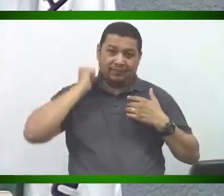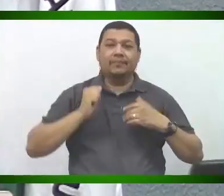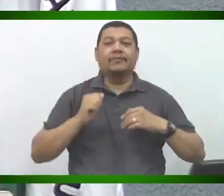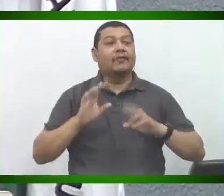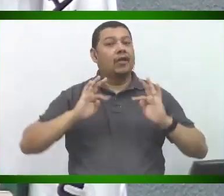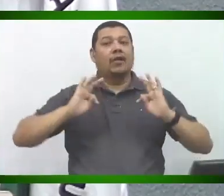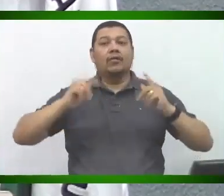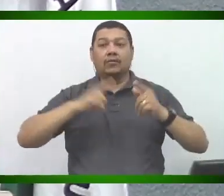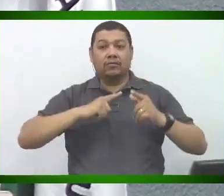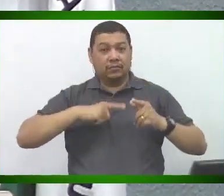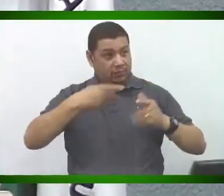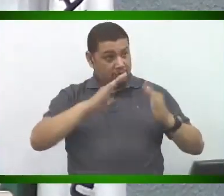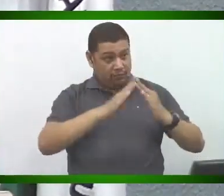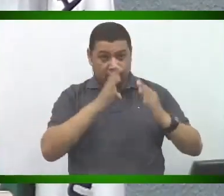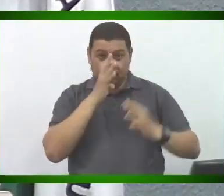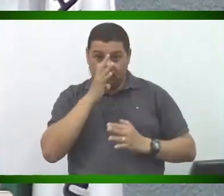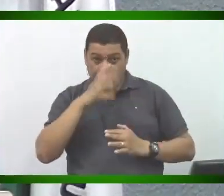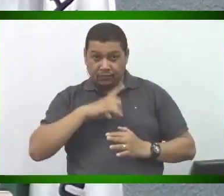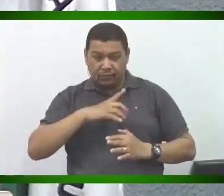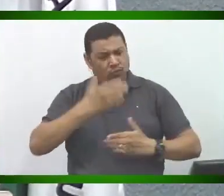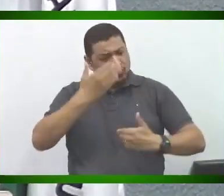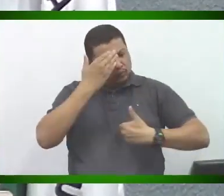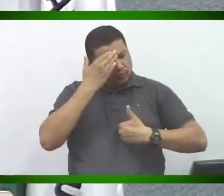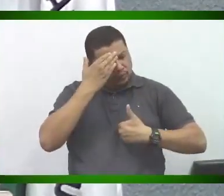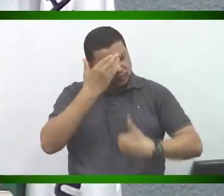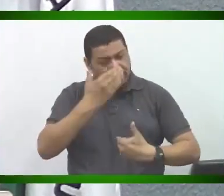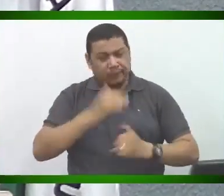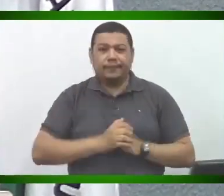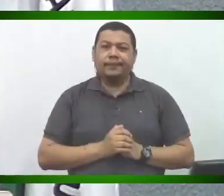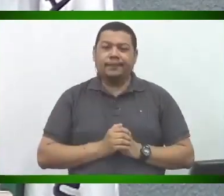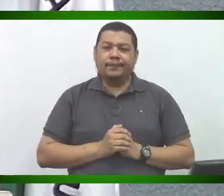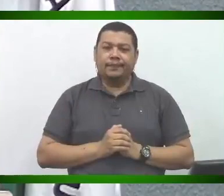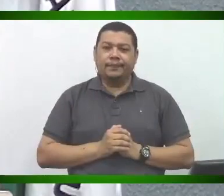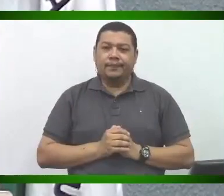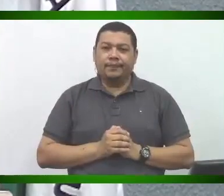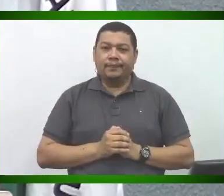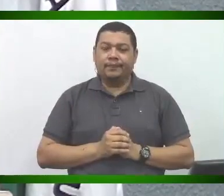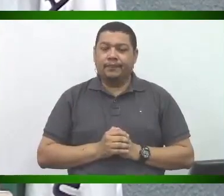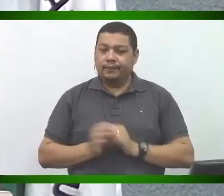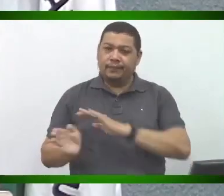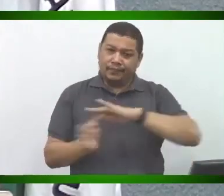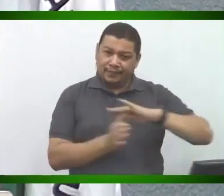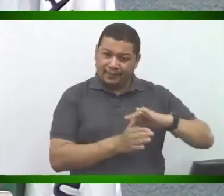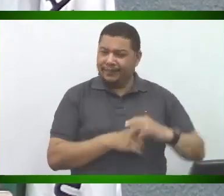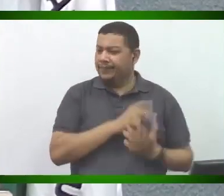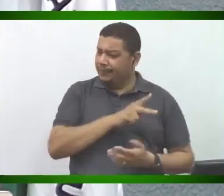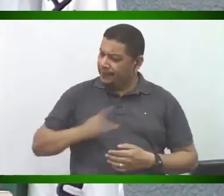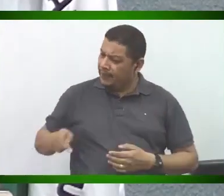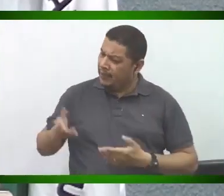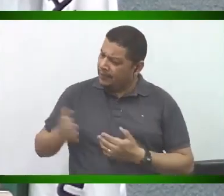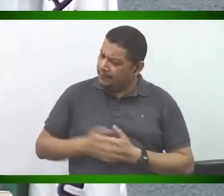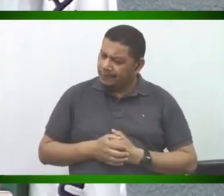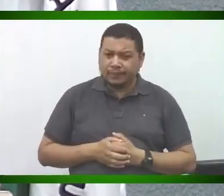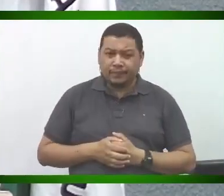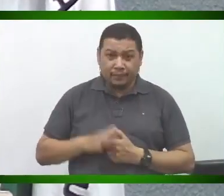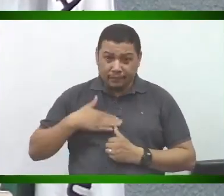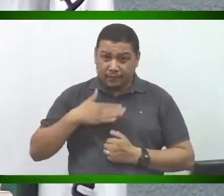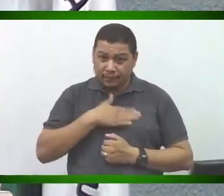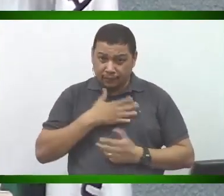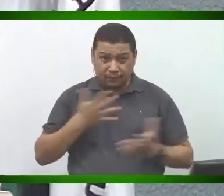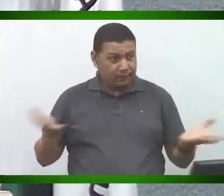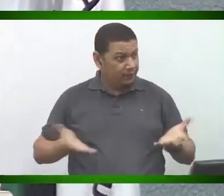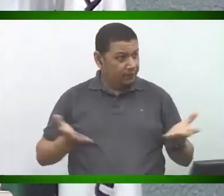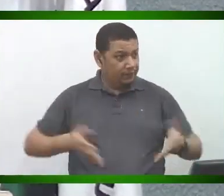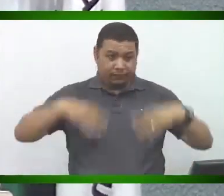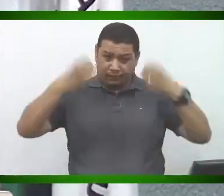em casa acompanhando, nosso muito obrigado. Presidente, eu gostaria hoje